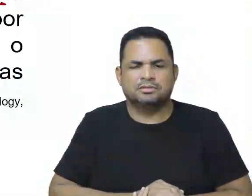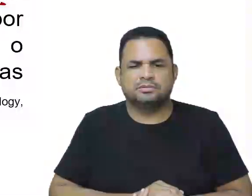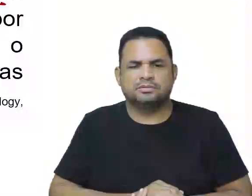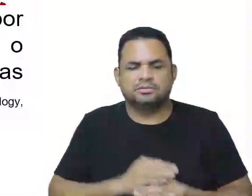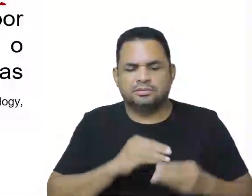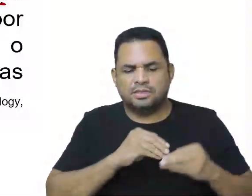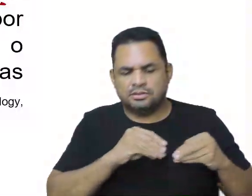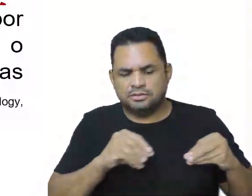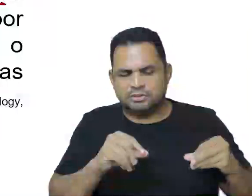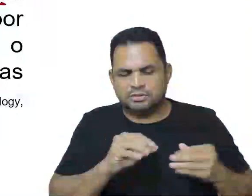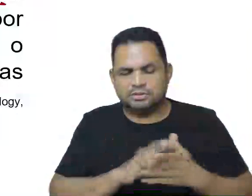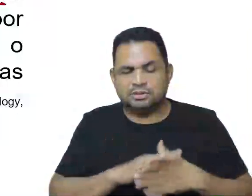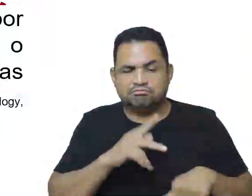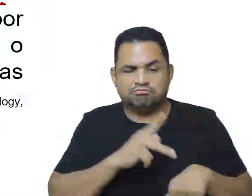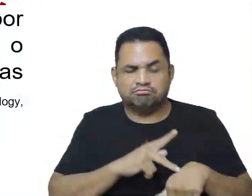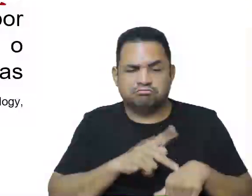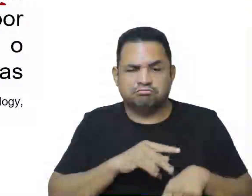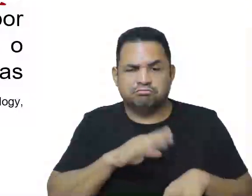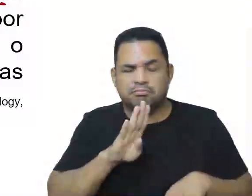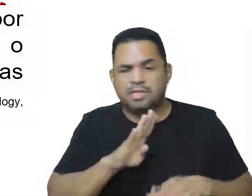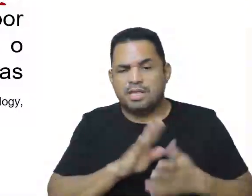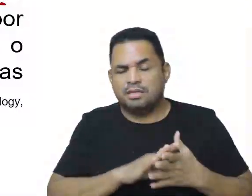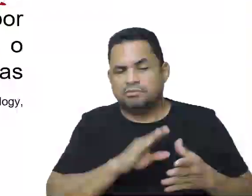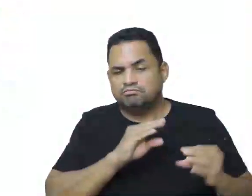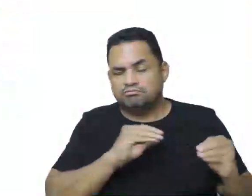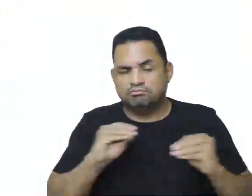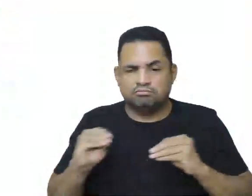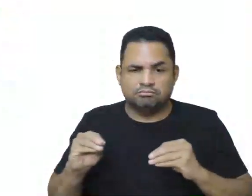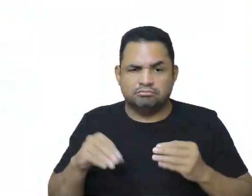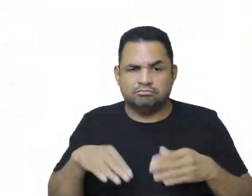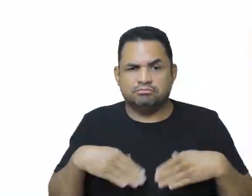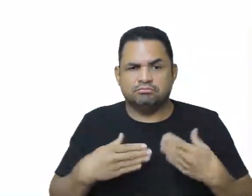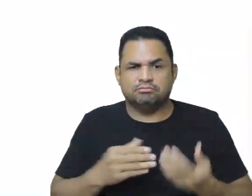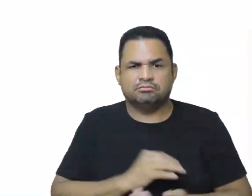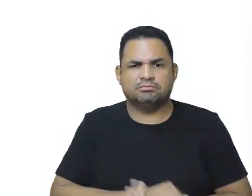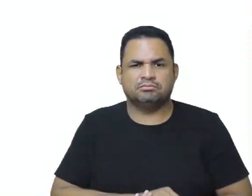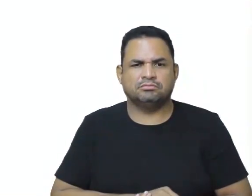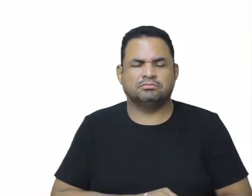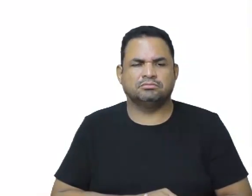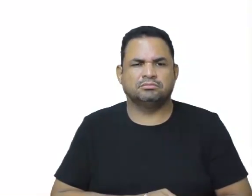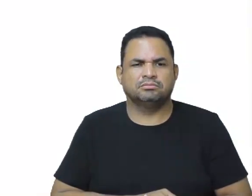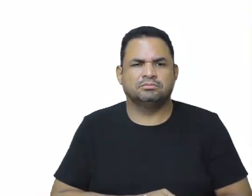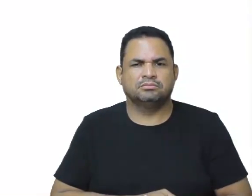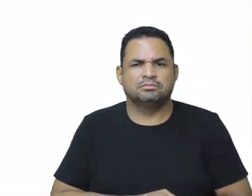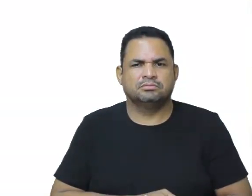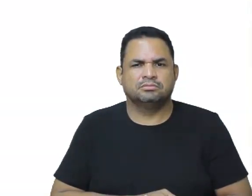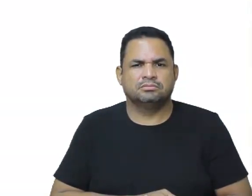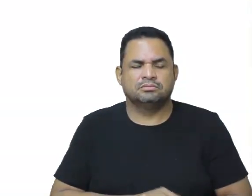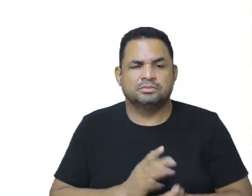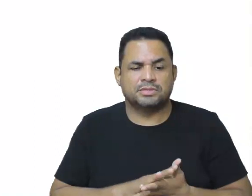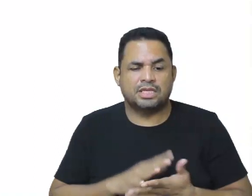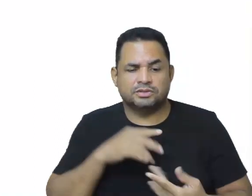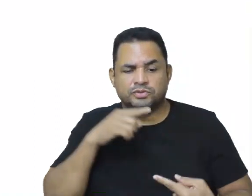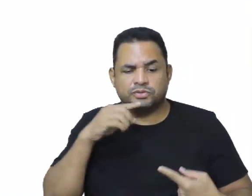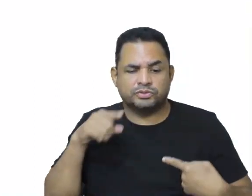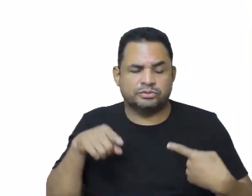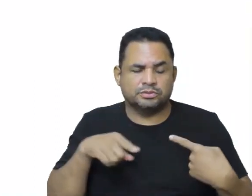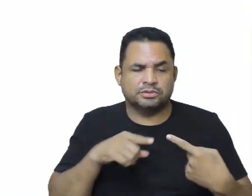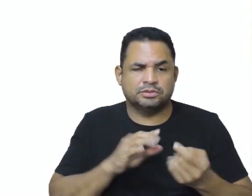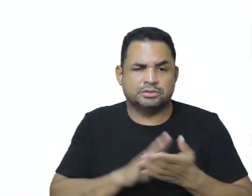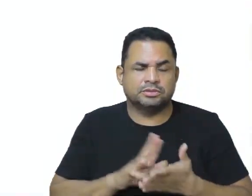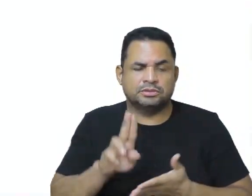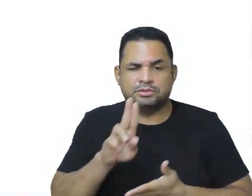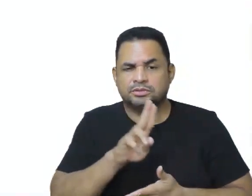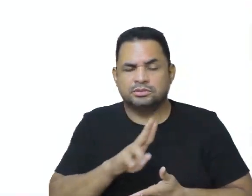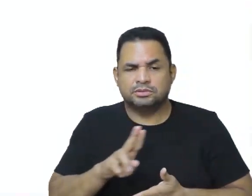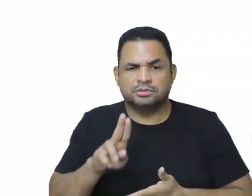da rocha. Então, o processo B, transporte. Então, nessa visão, o que se aplica mais ao